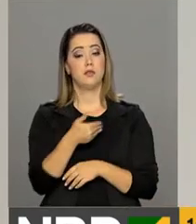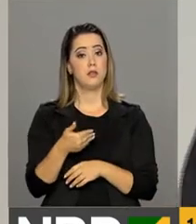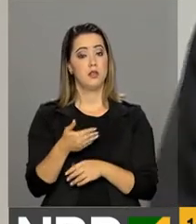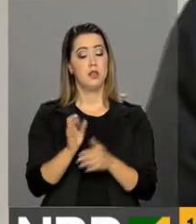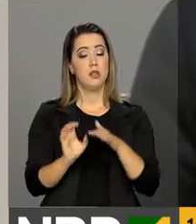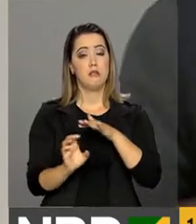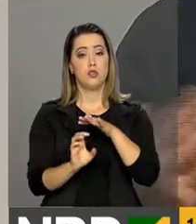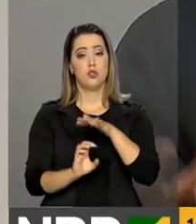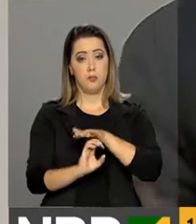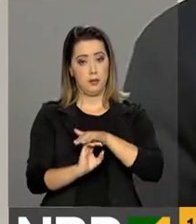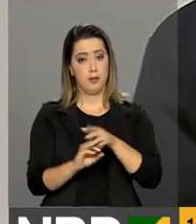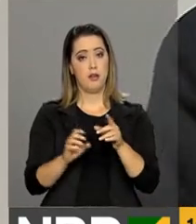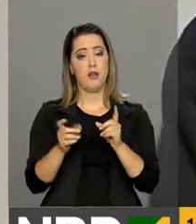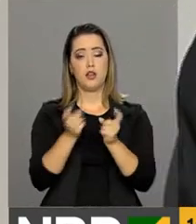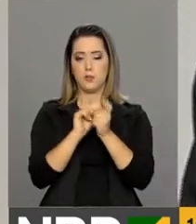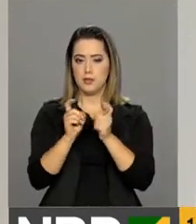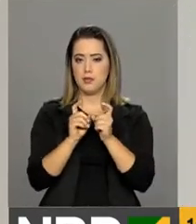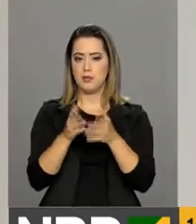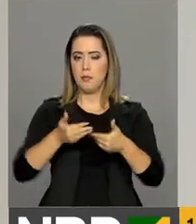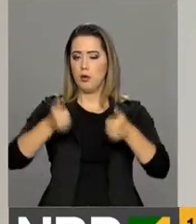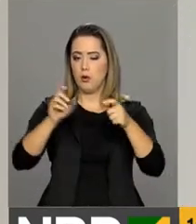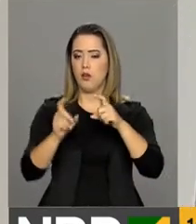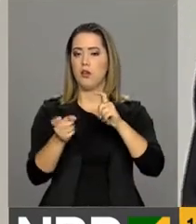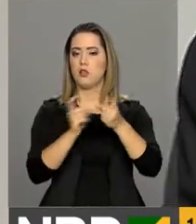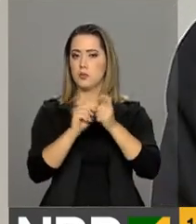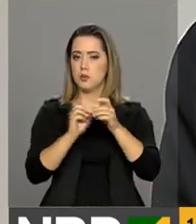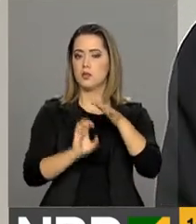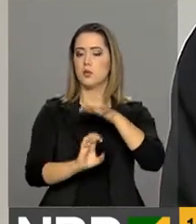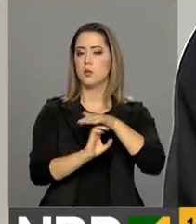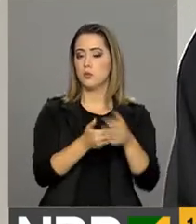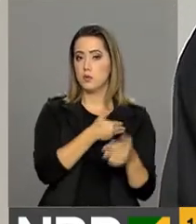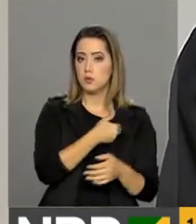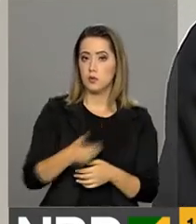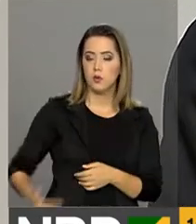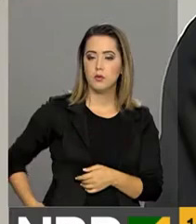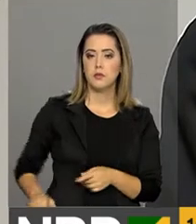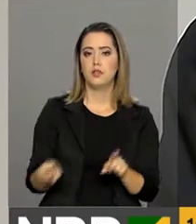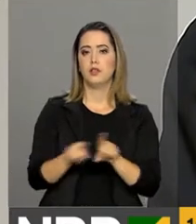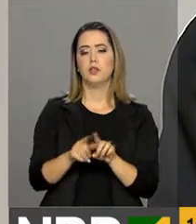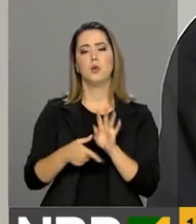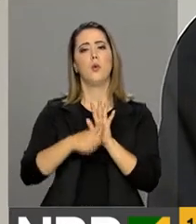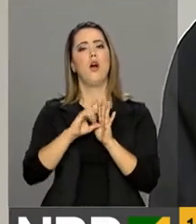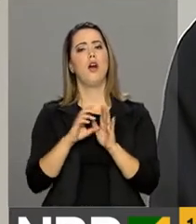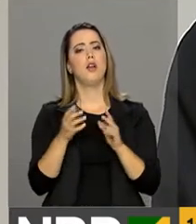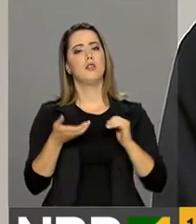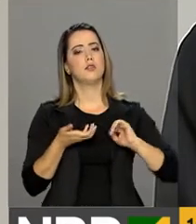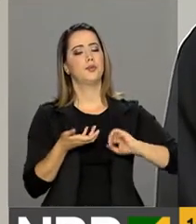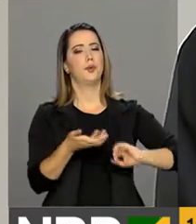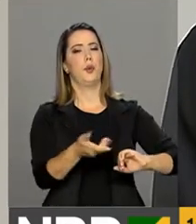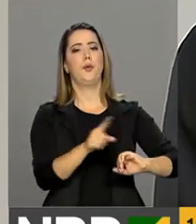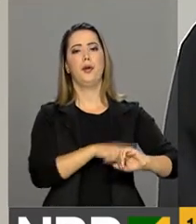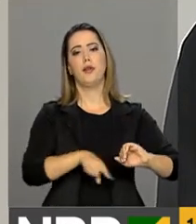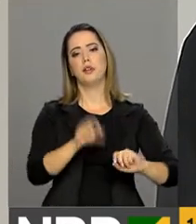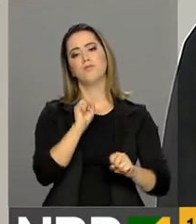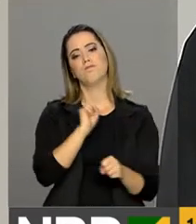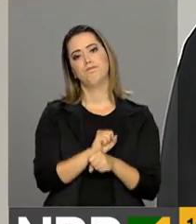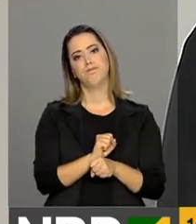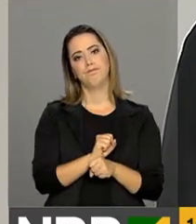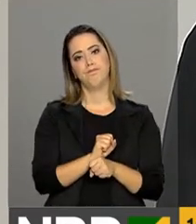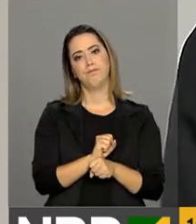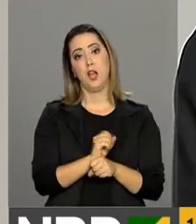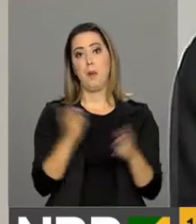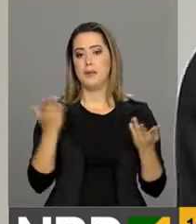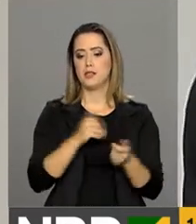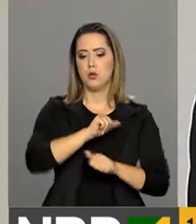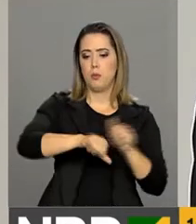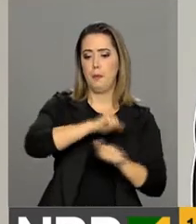algo que há muito tempo tramitava no congresso nacional e que não iria adiante que era a colocação de